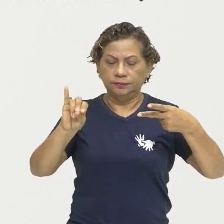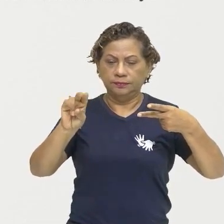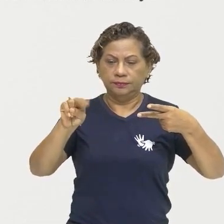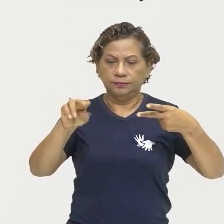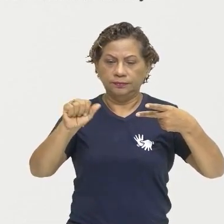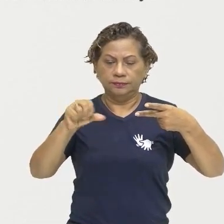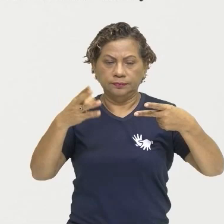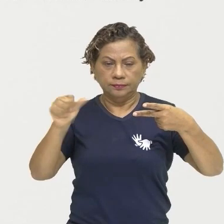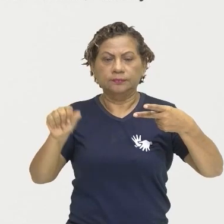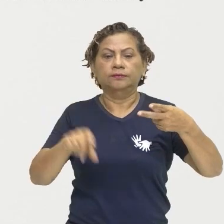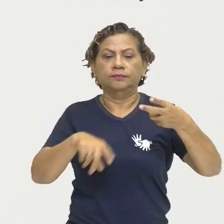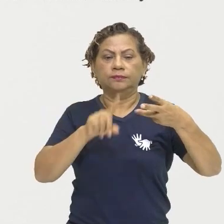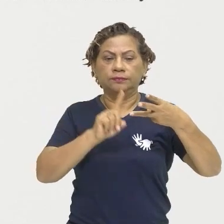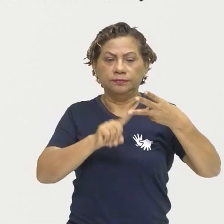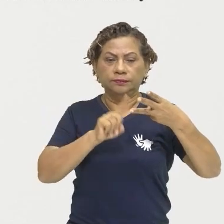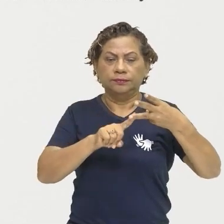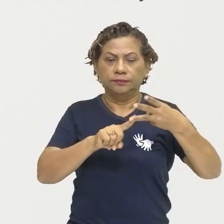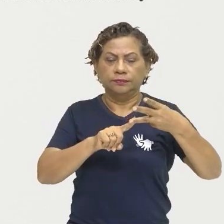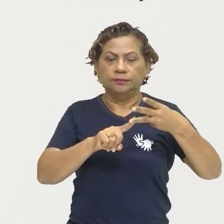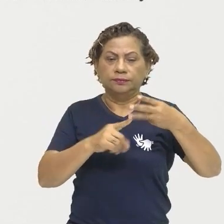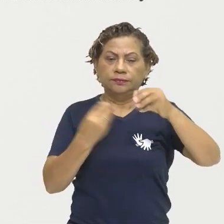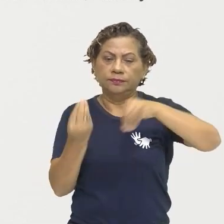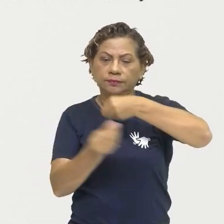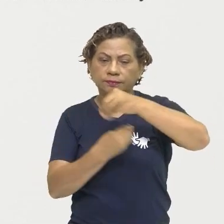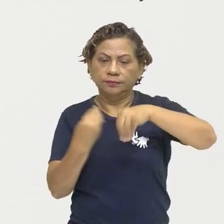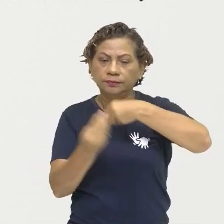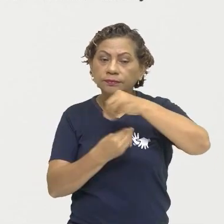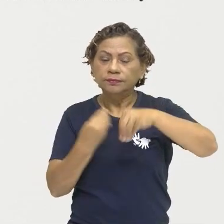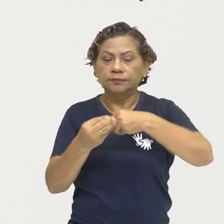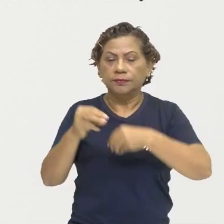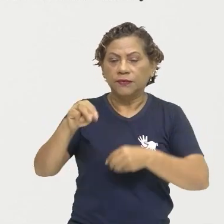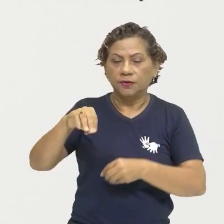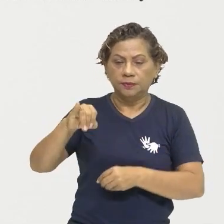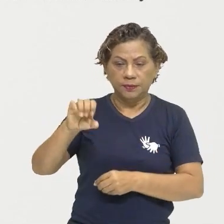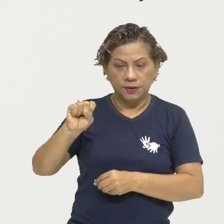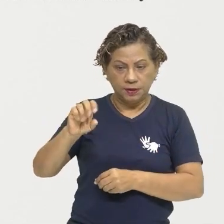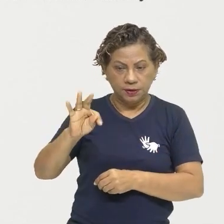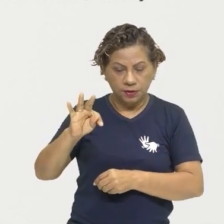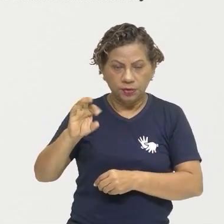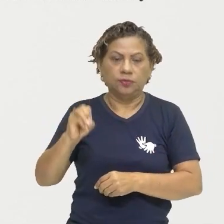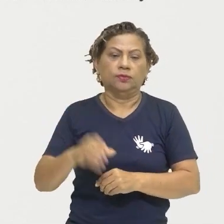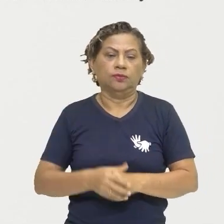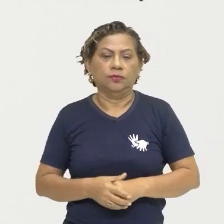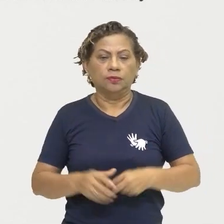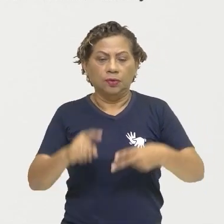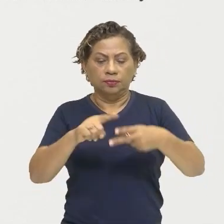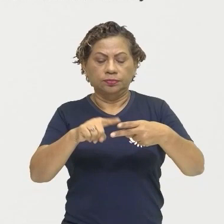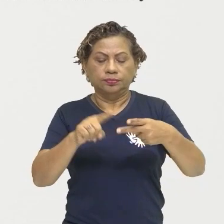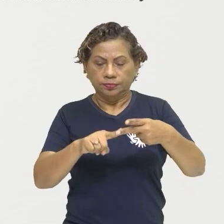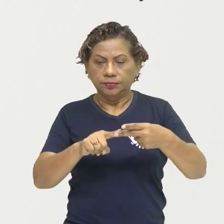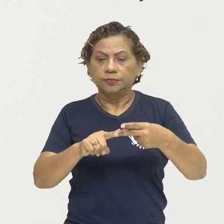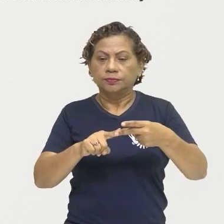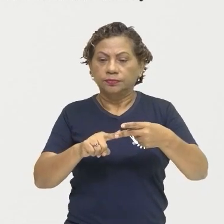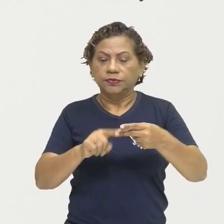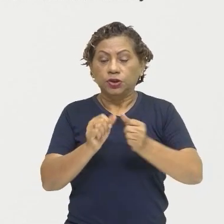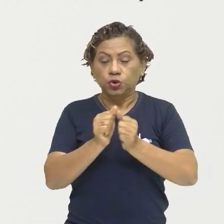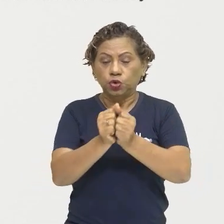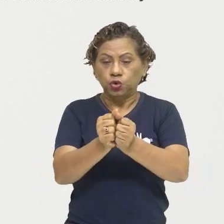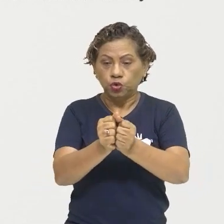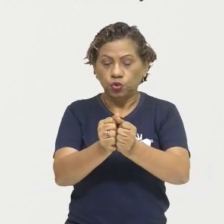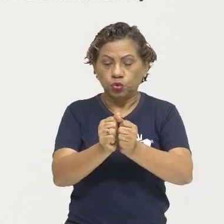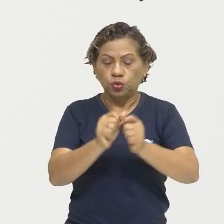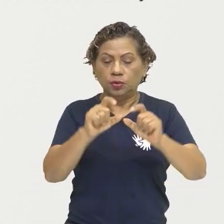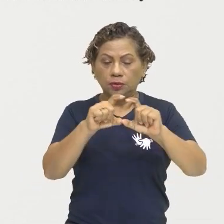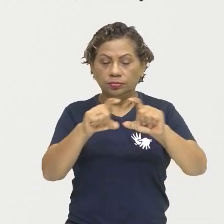misto, que é constituído tanto por orações coordenadas quanto por orações subordinadas, juntas. Aqui